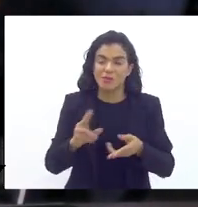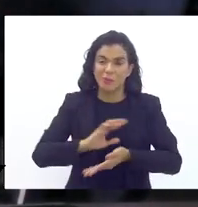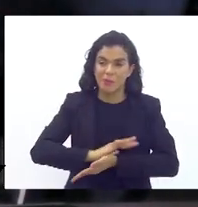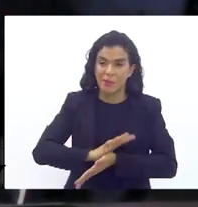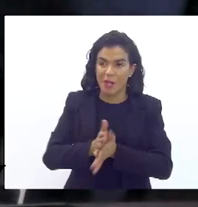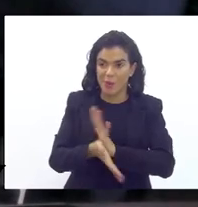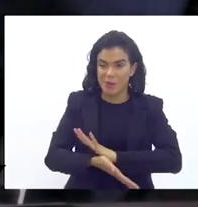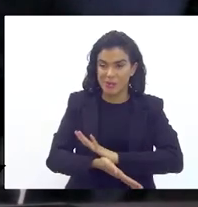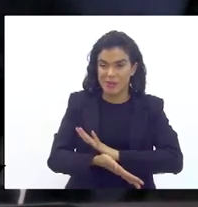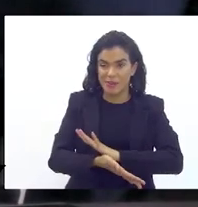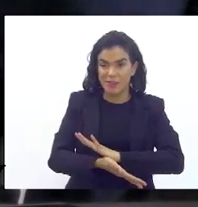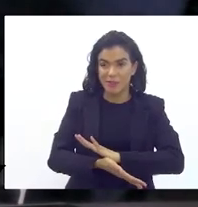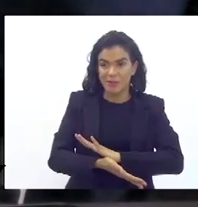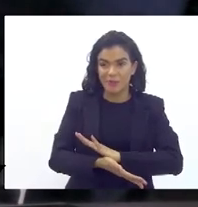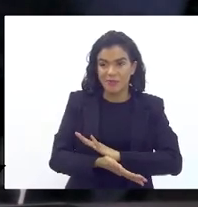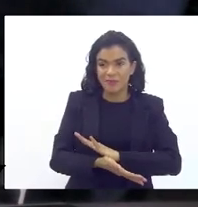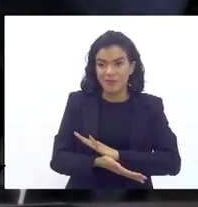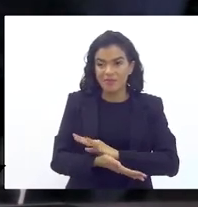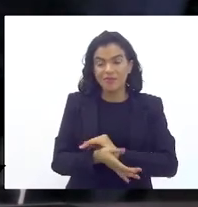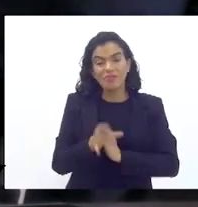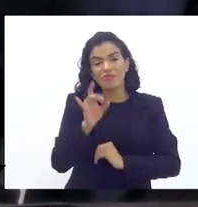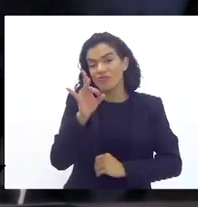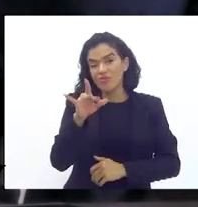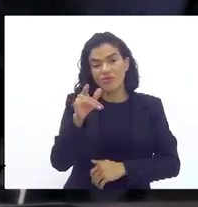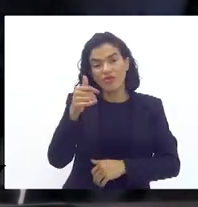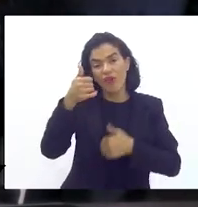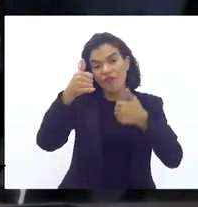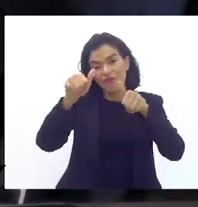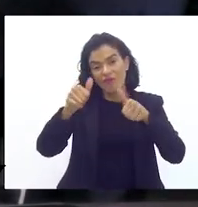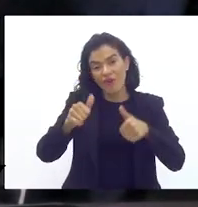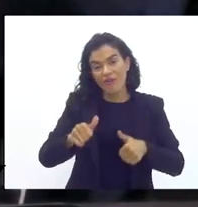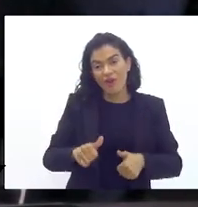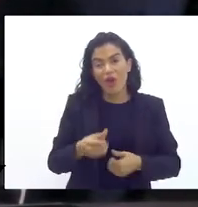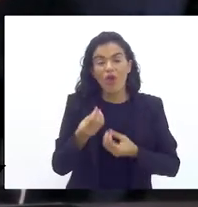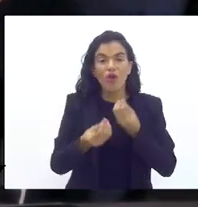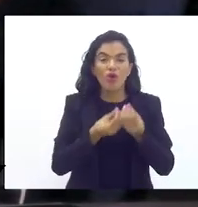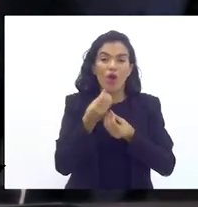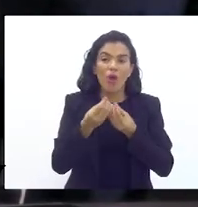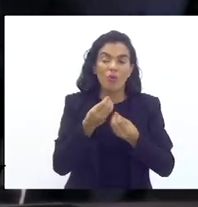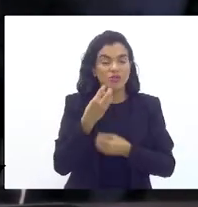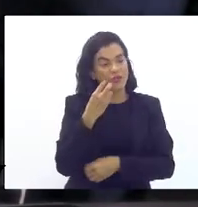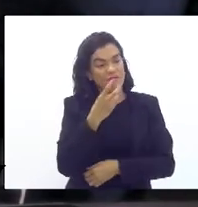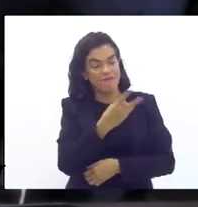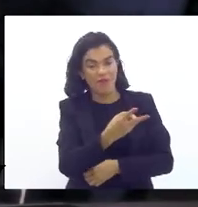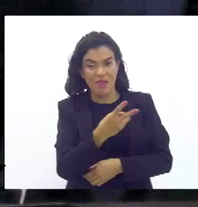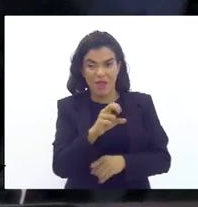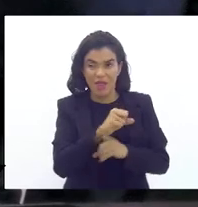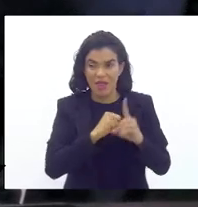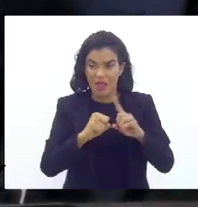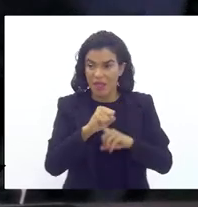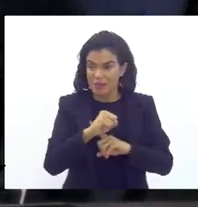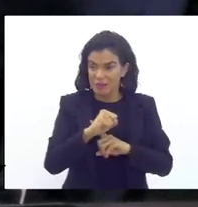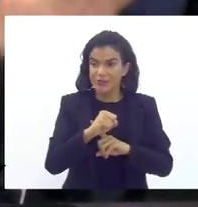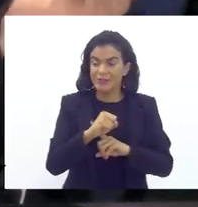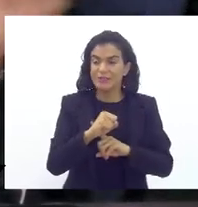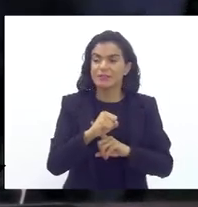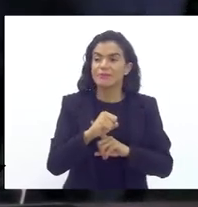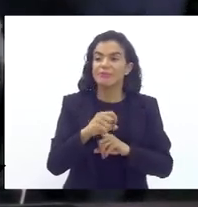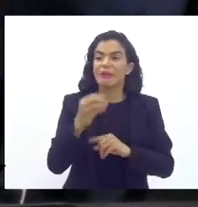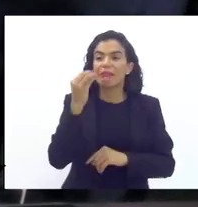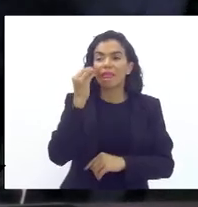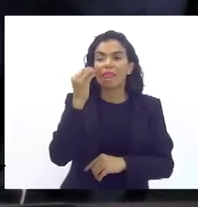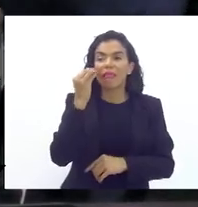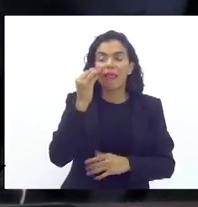é só a gente Verificar como é que a gente observa a sociedade para tentar